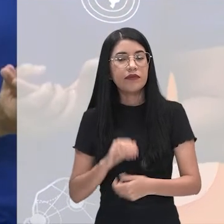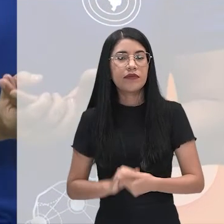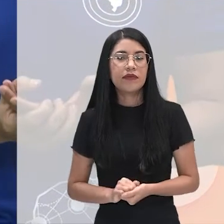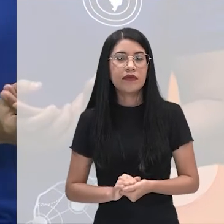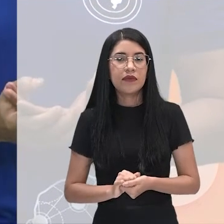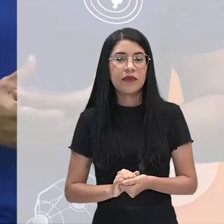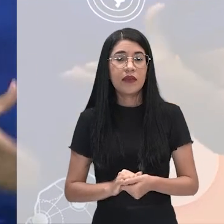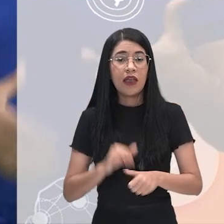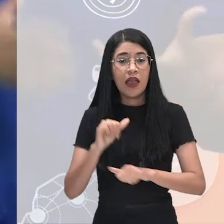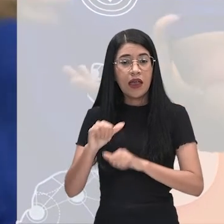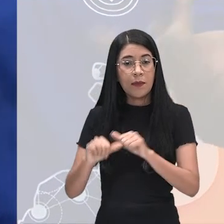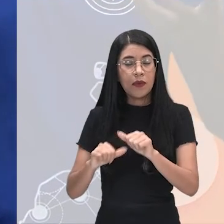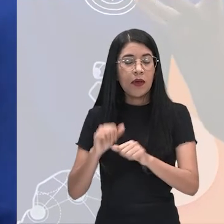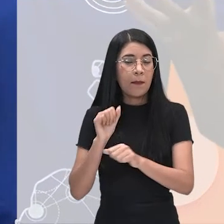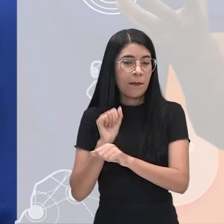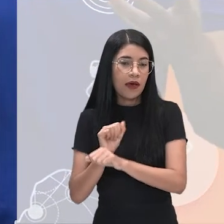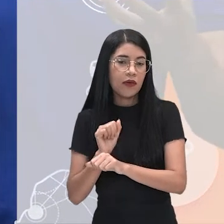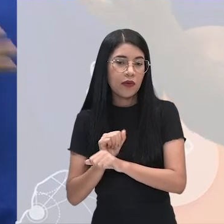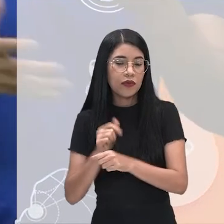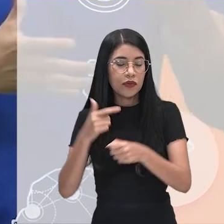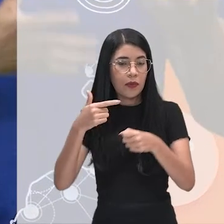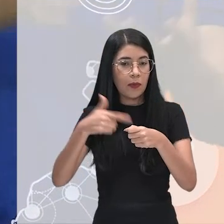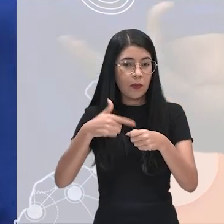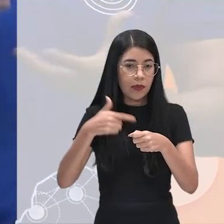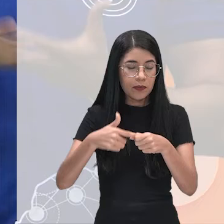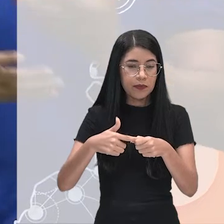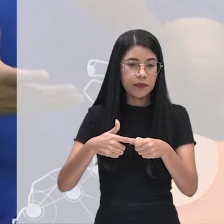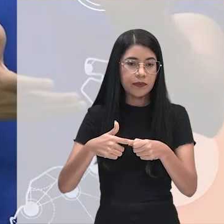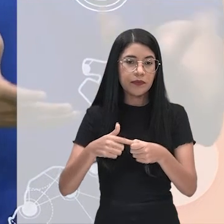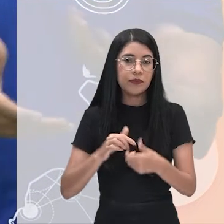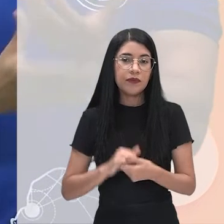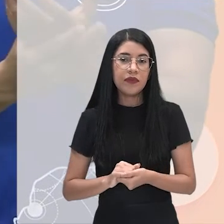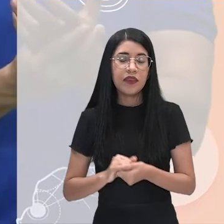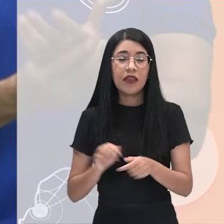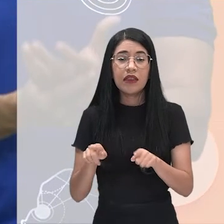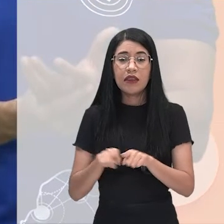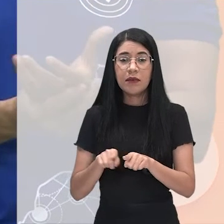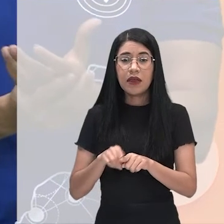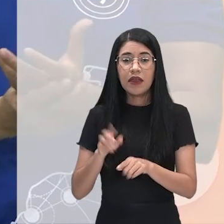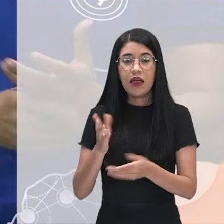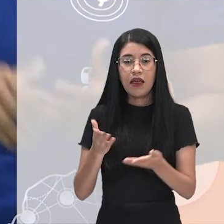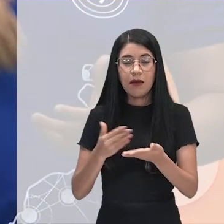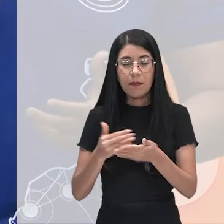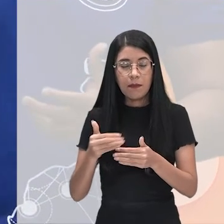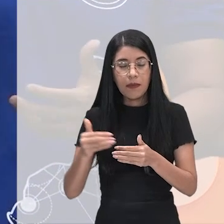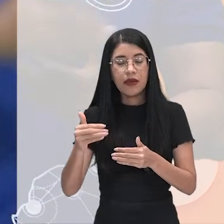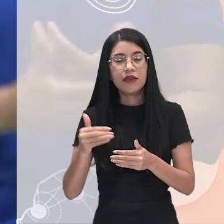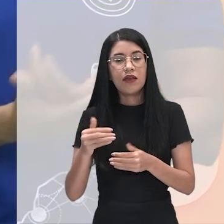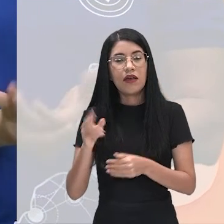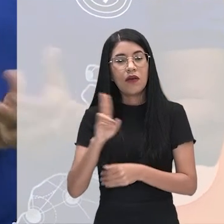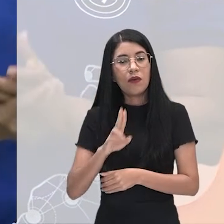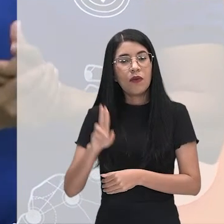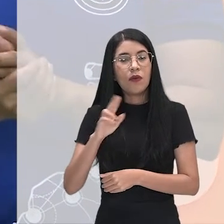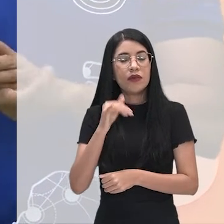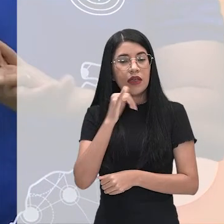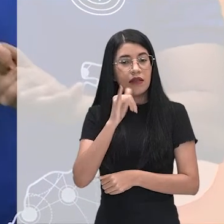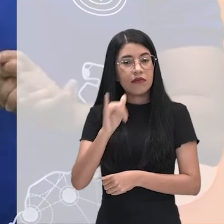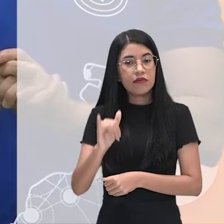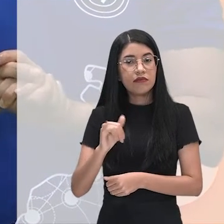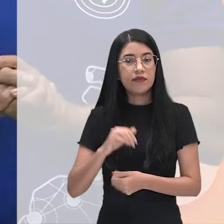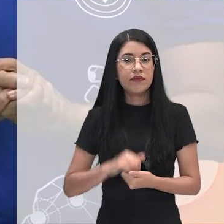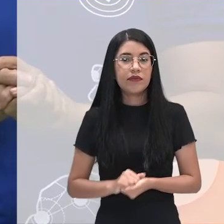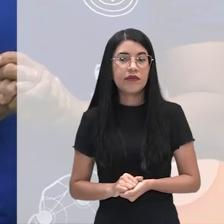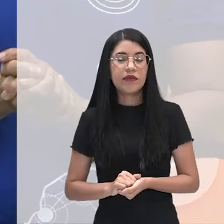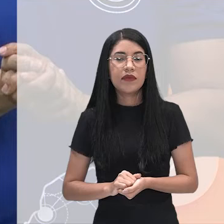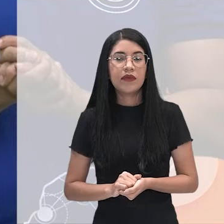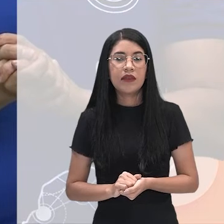ali o processo de distribuição da produção em diversos países, inclusive o Brasil, tá bom? Temos também os avanços nas